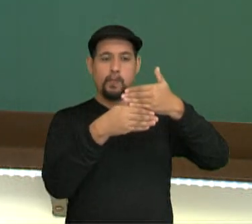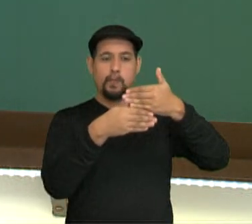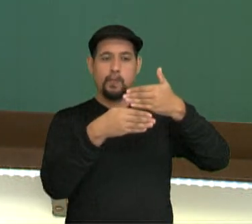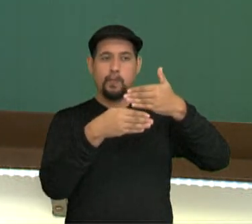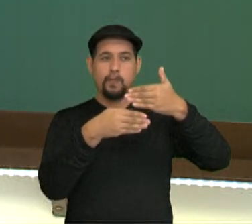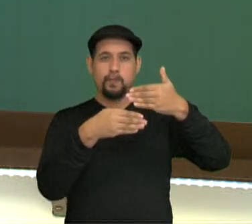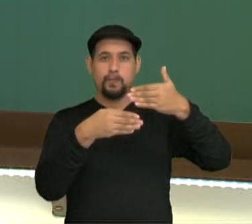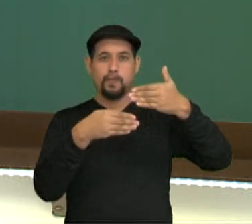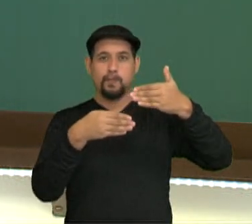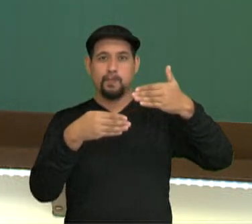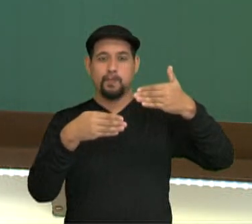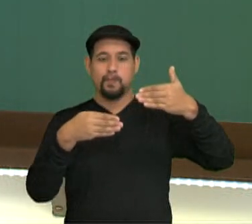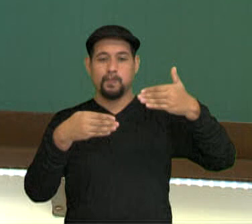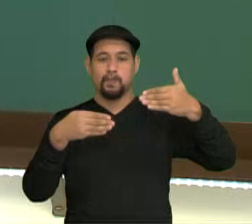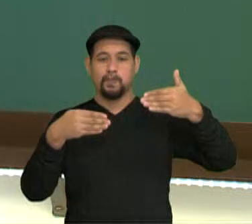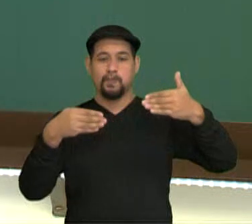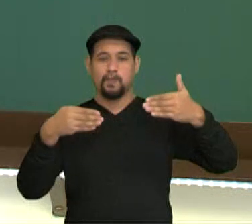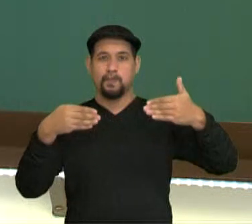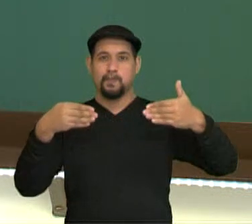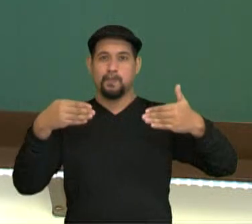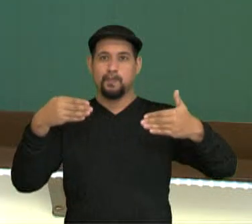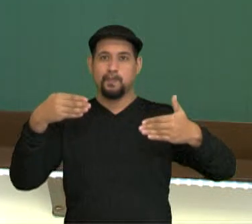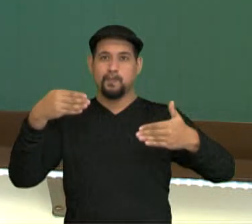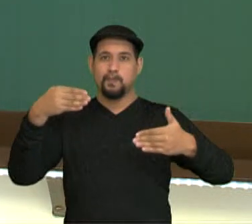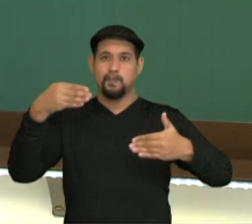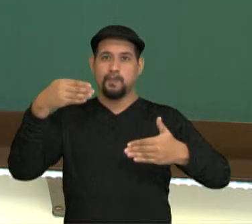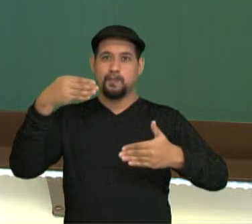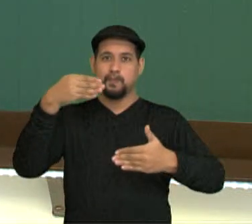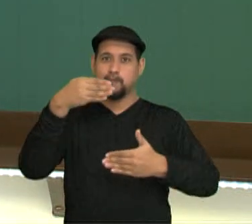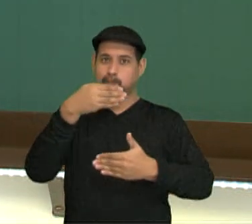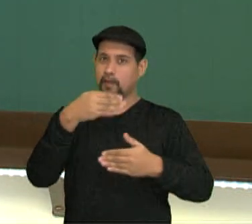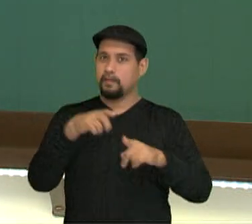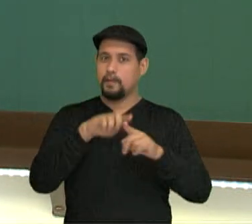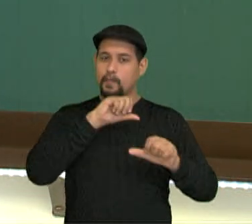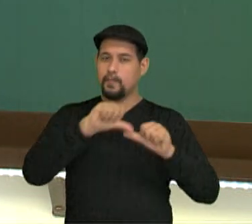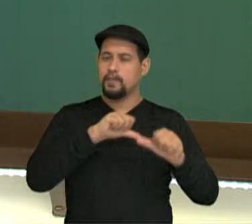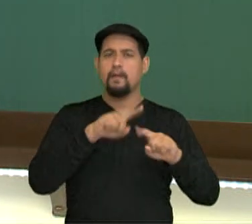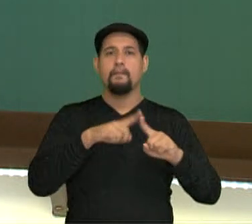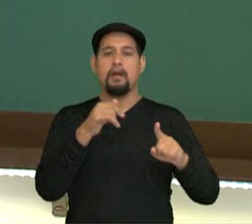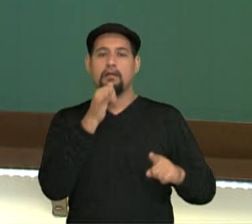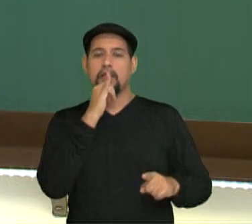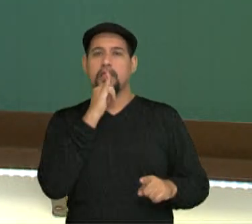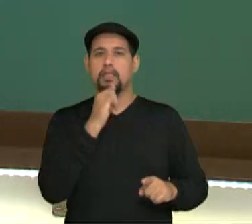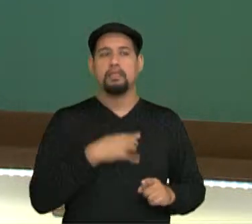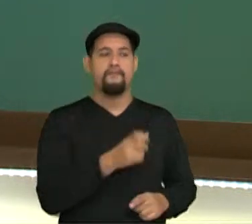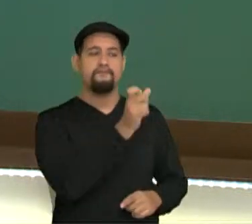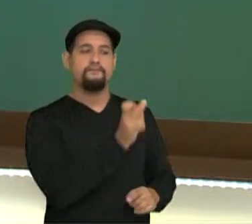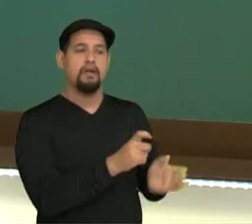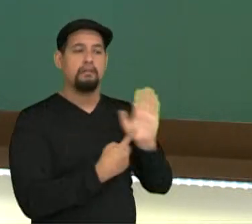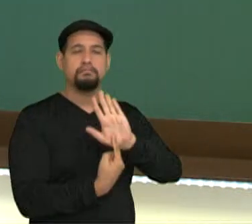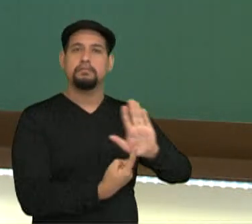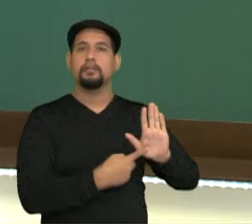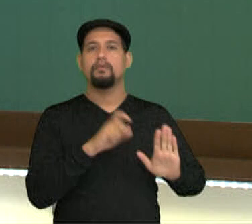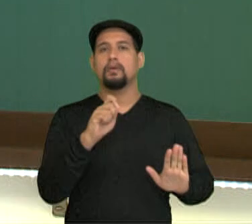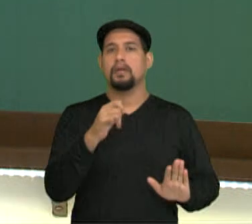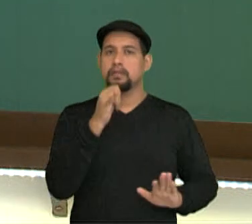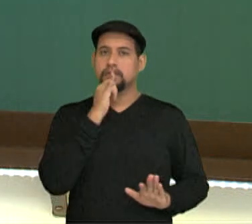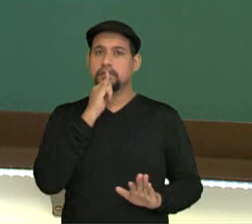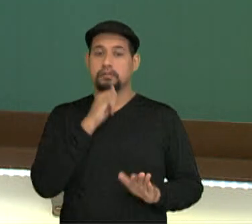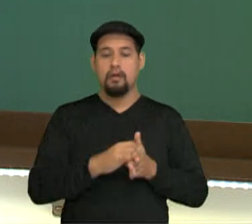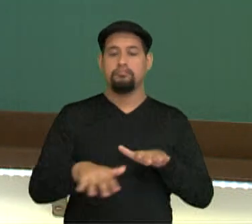fragmentação, foram se moldando os atuais continentes. E essa fragmentação, ela resultou a partir do quê?